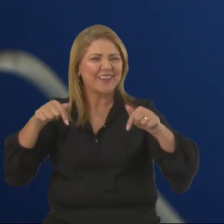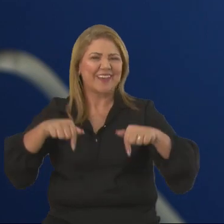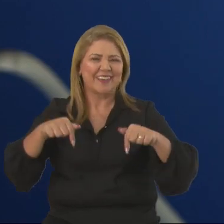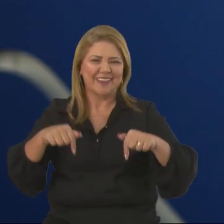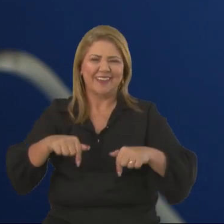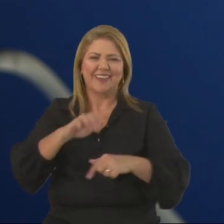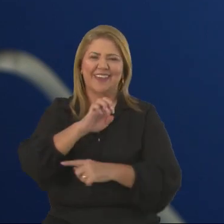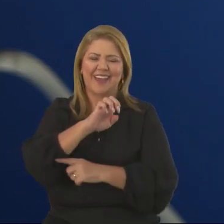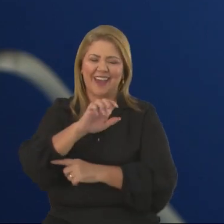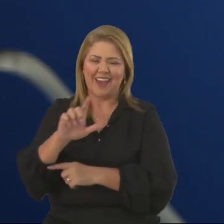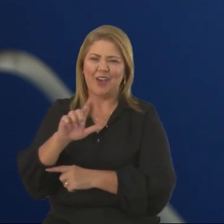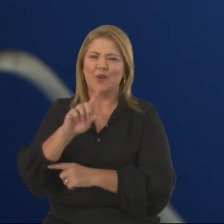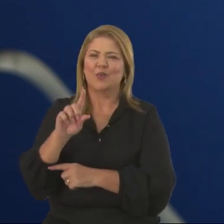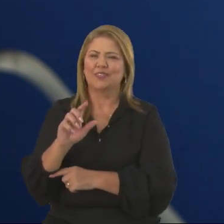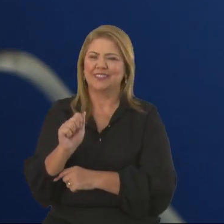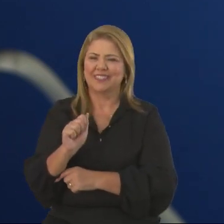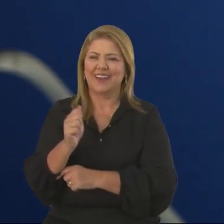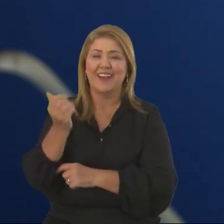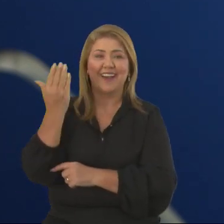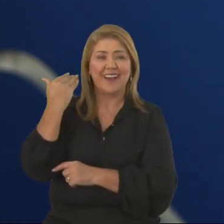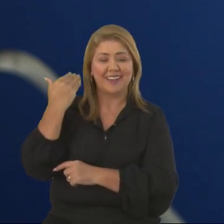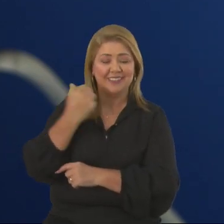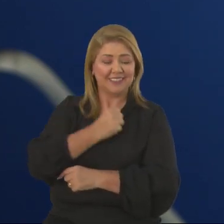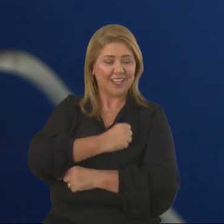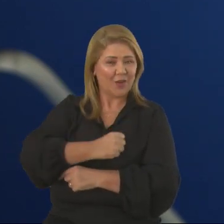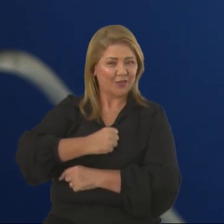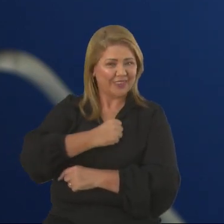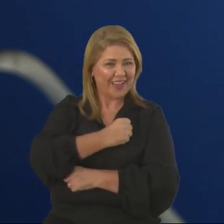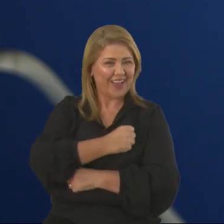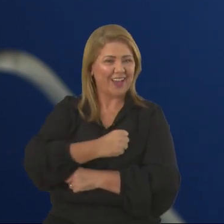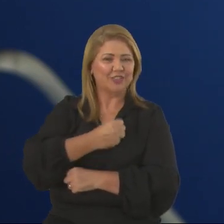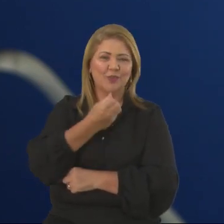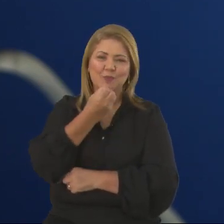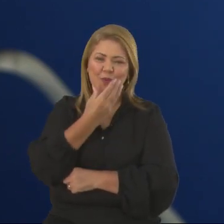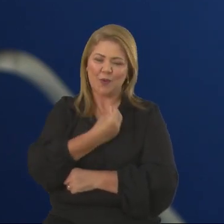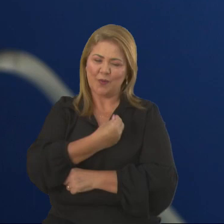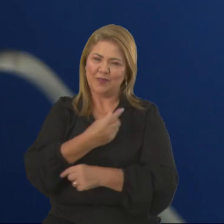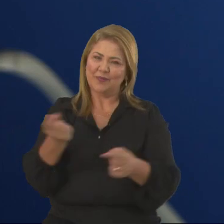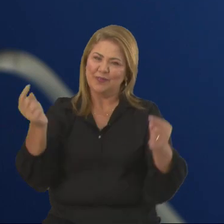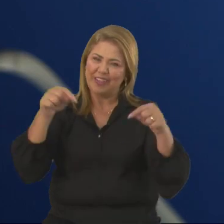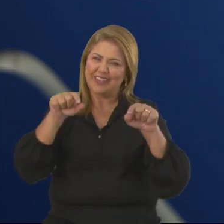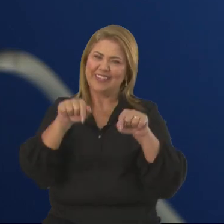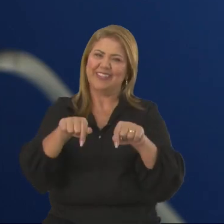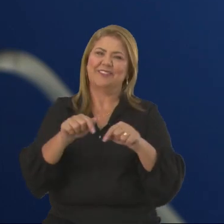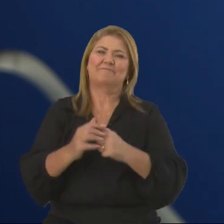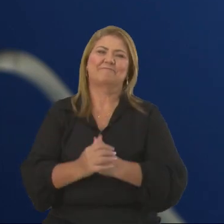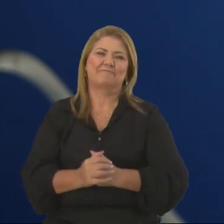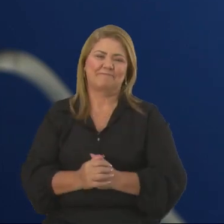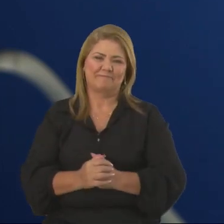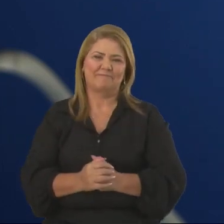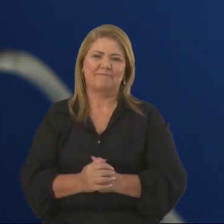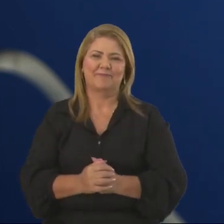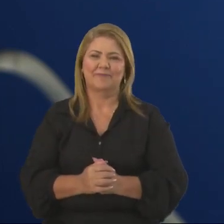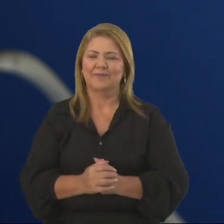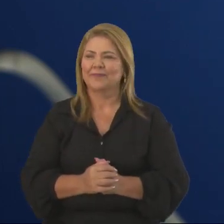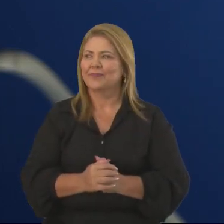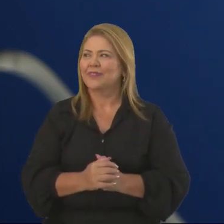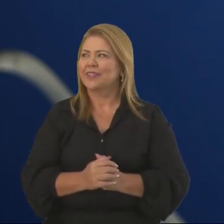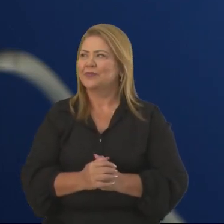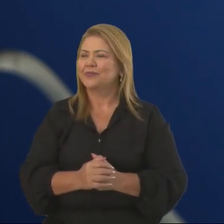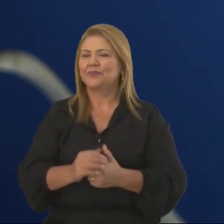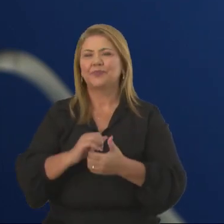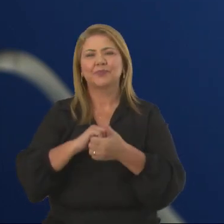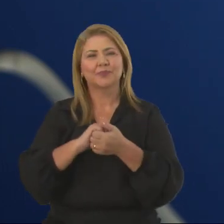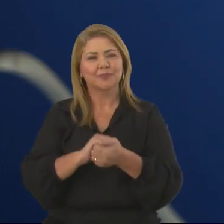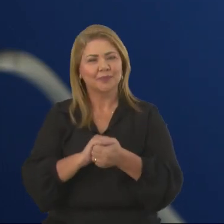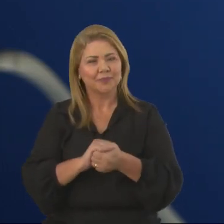Elza. Estávamos com saudades. Muito bom ter a presença da senhora aqui nesse recinto. Cumprimento